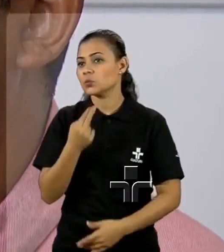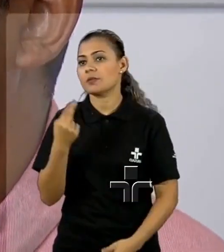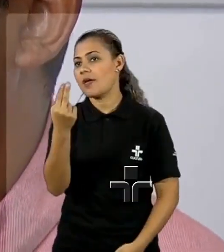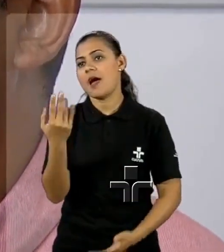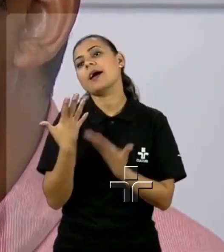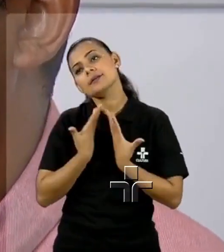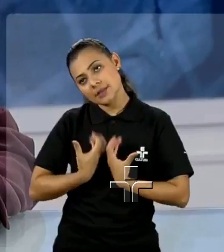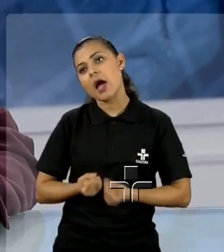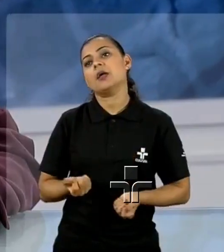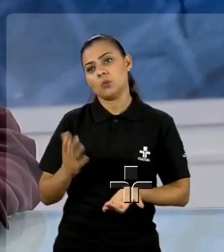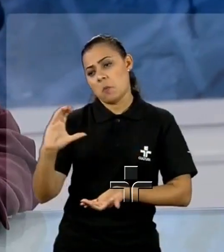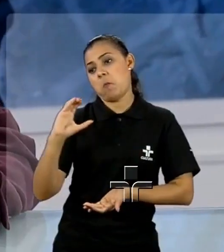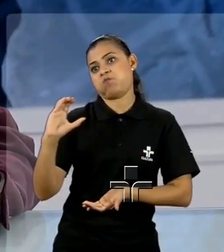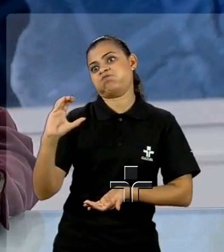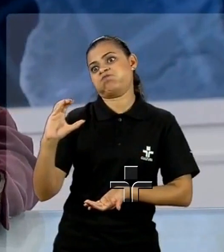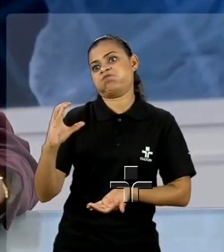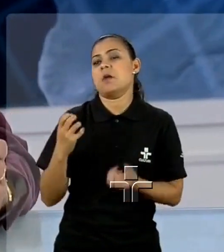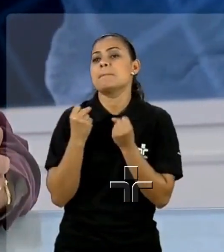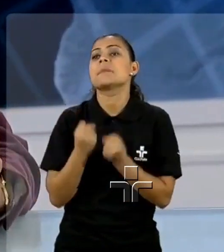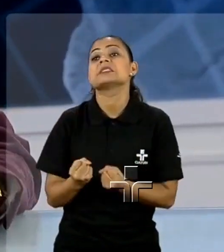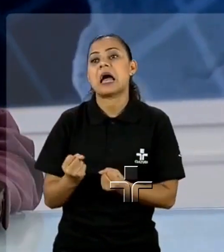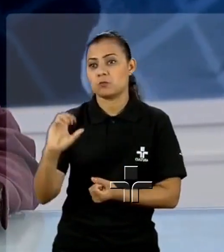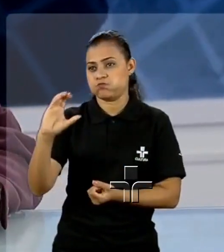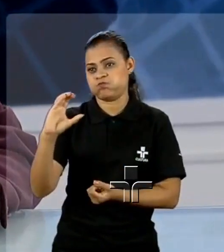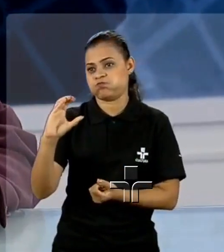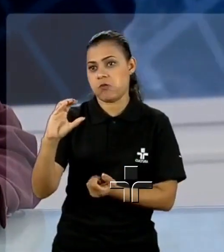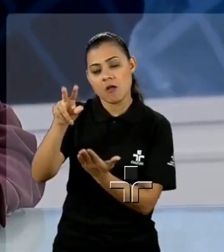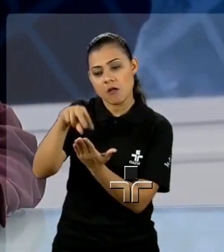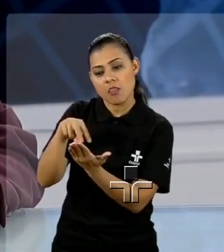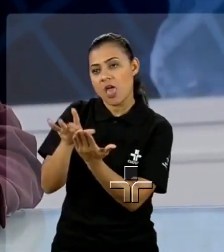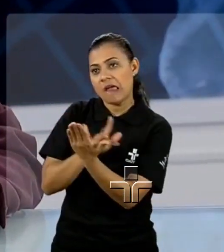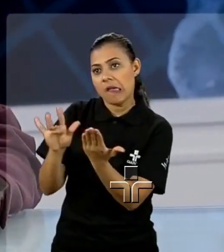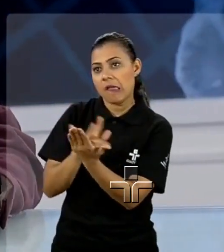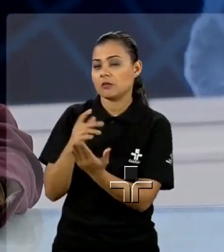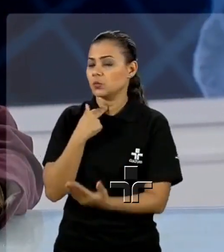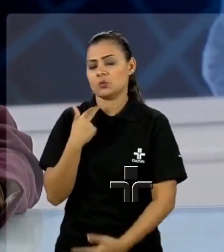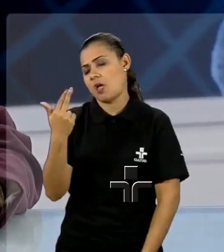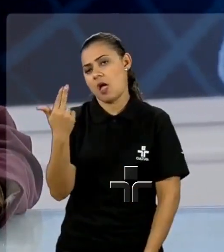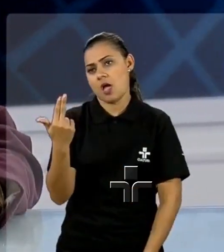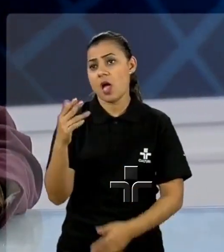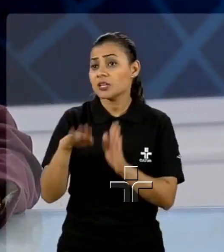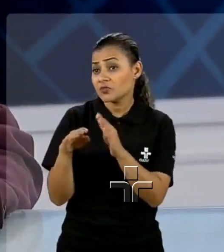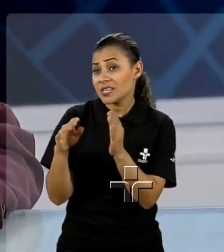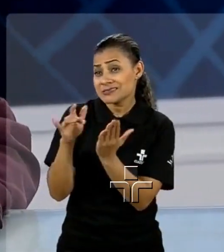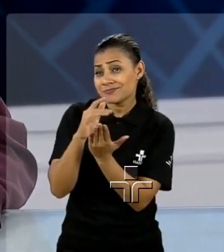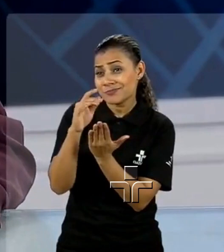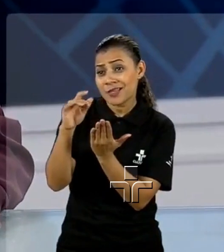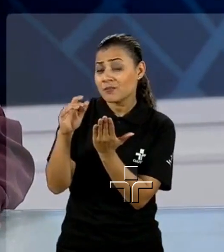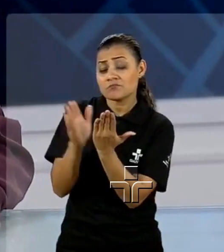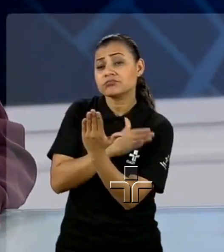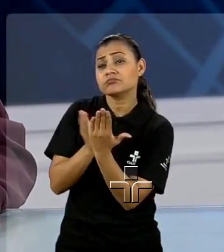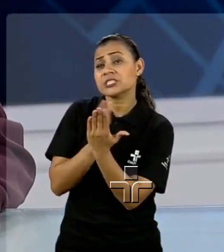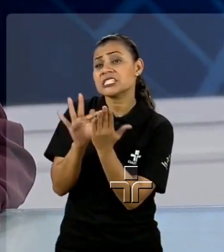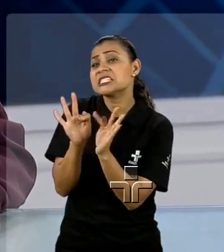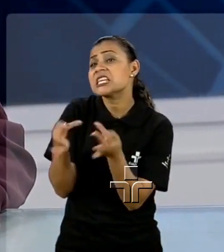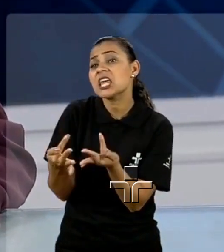cansativo. Na verdade, é um livro pesado, grande, mas textos curtos, né?